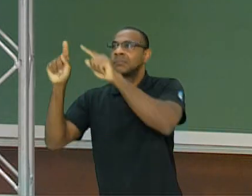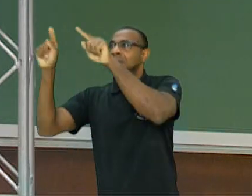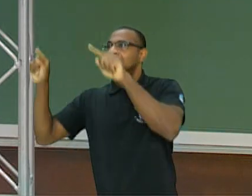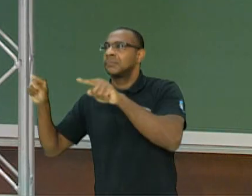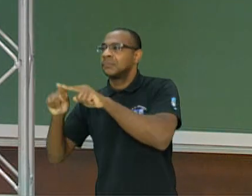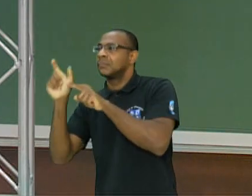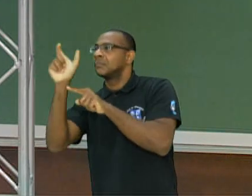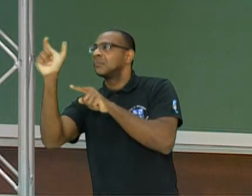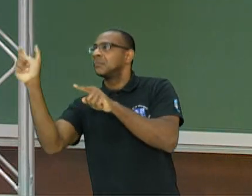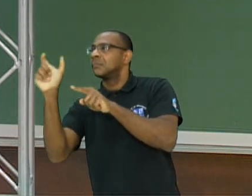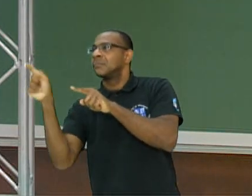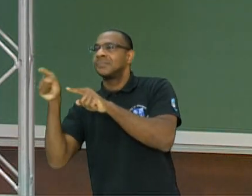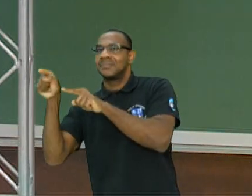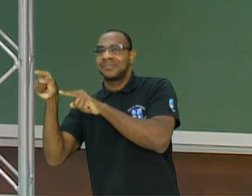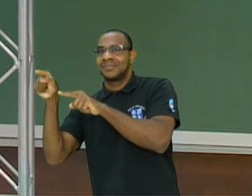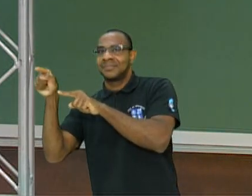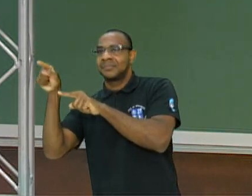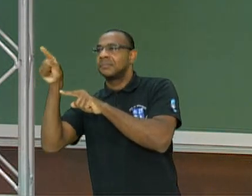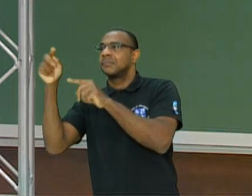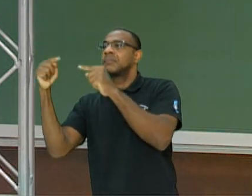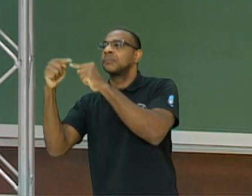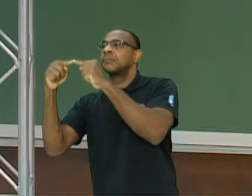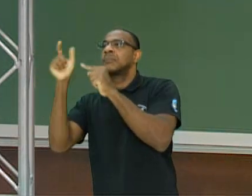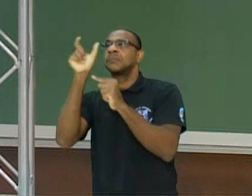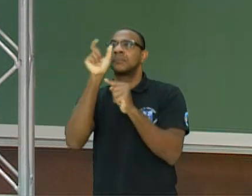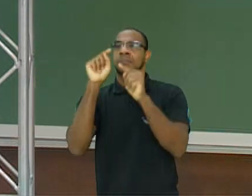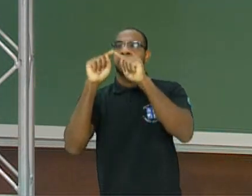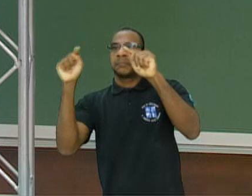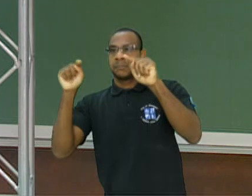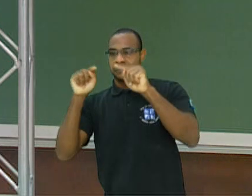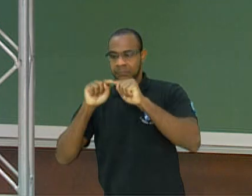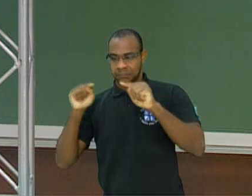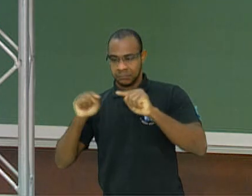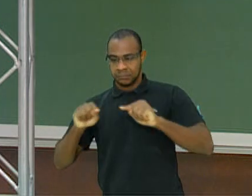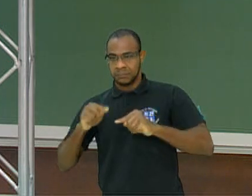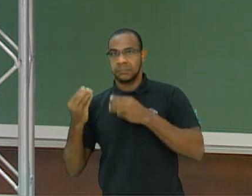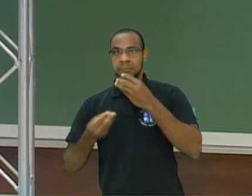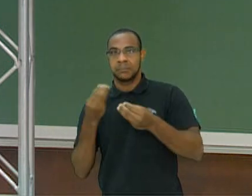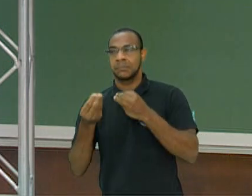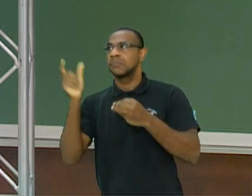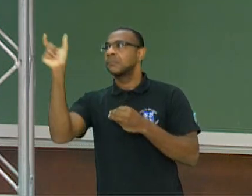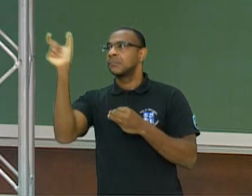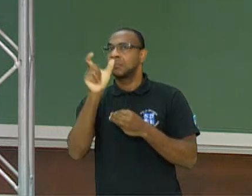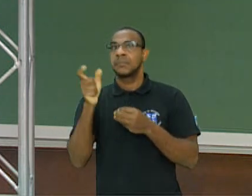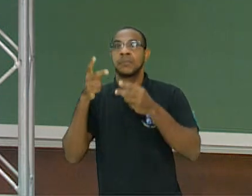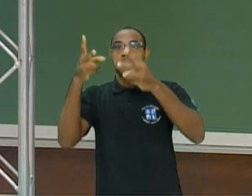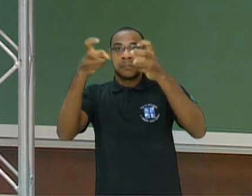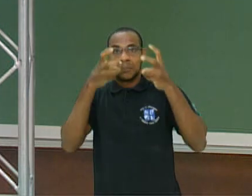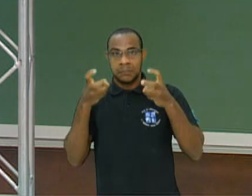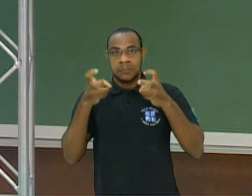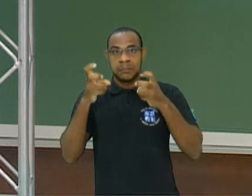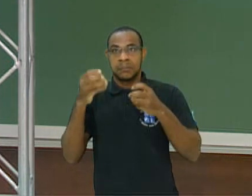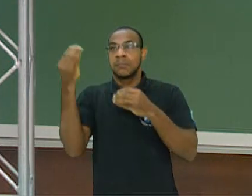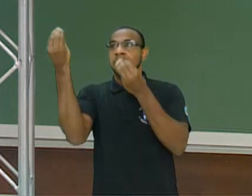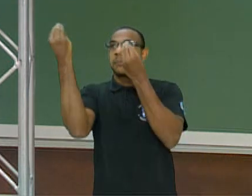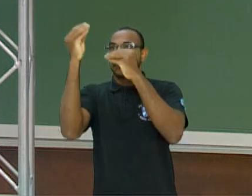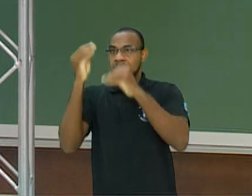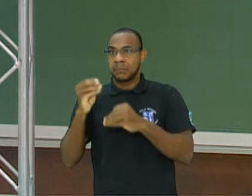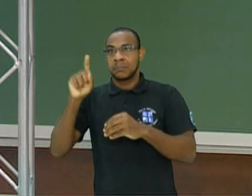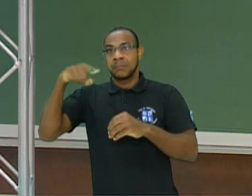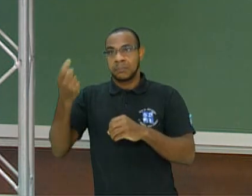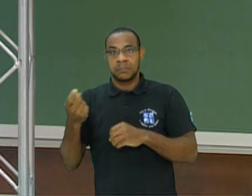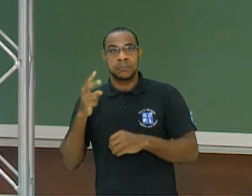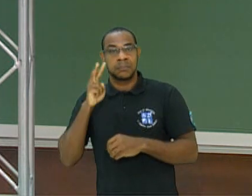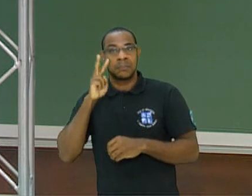blood and race. Eu vou pedir que vocês observem a música, vamos fazer o preenchimento, depois a gente vê todas as frases na